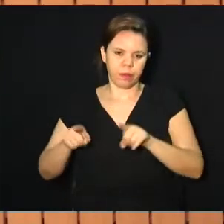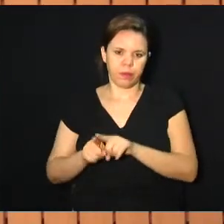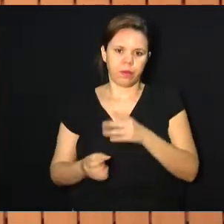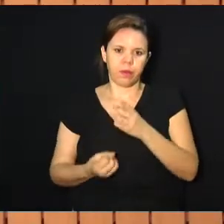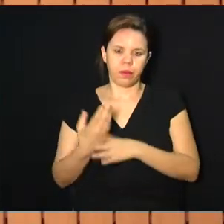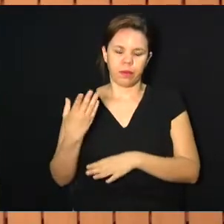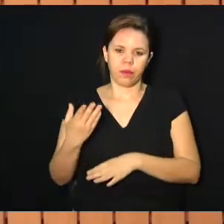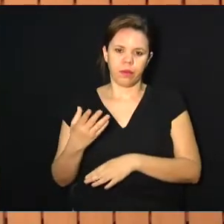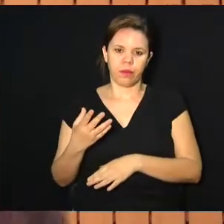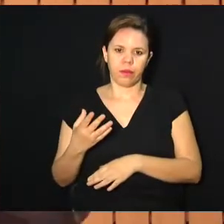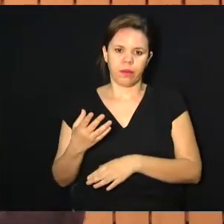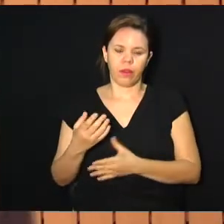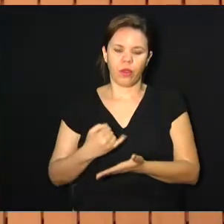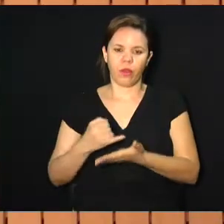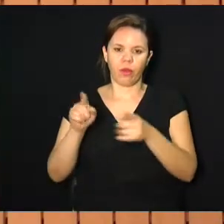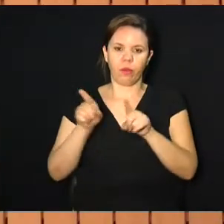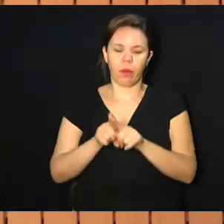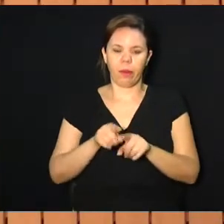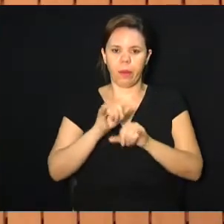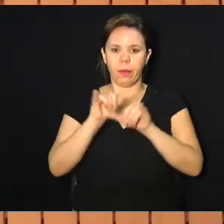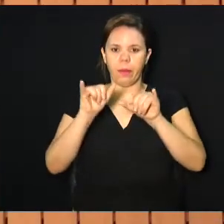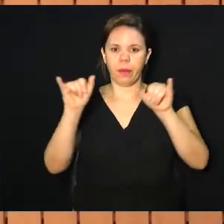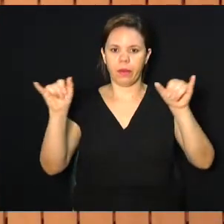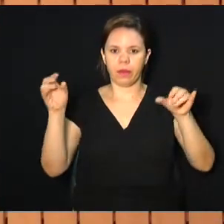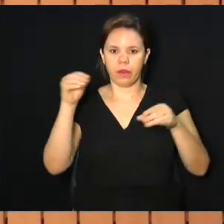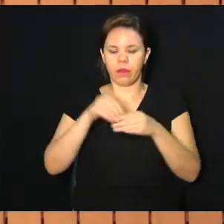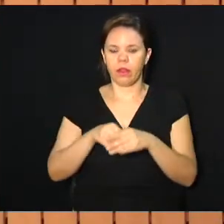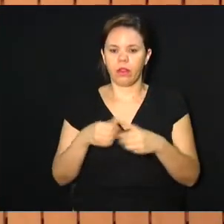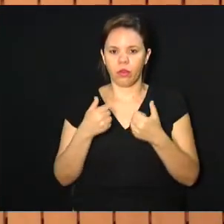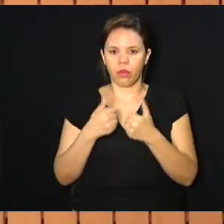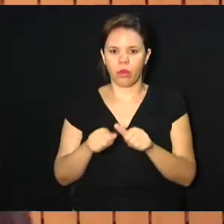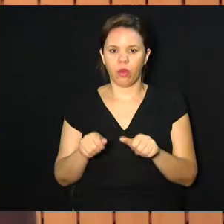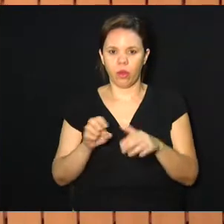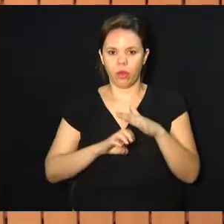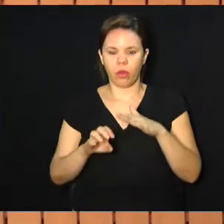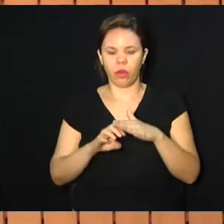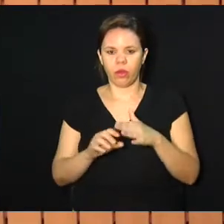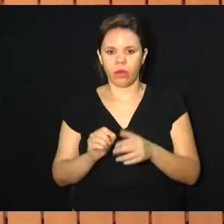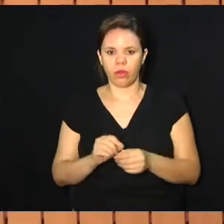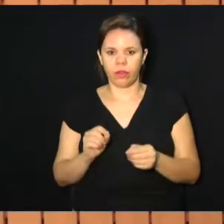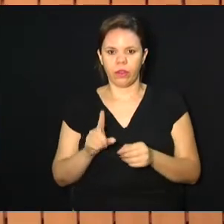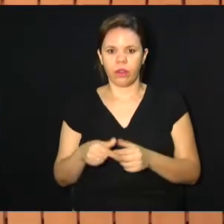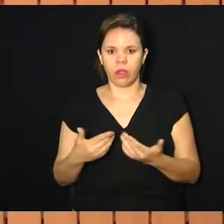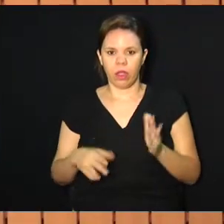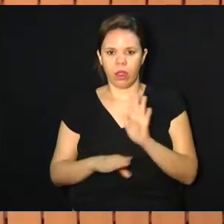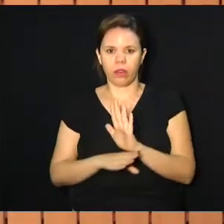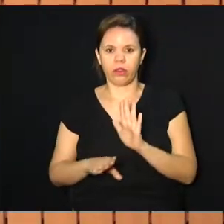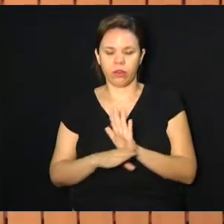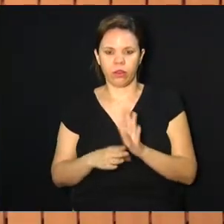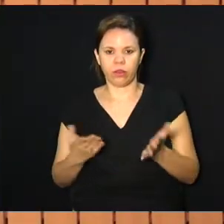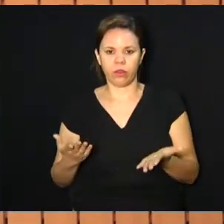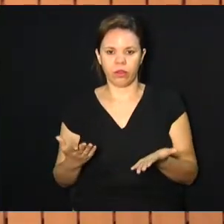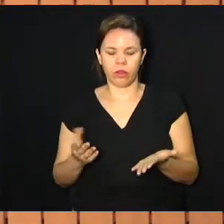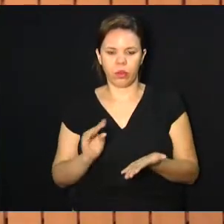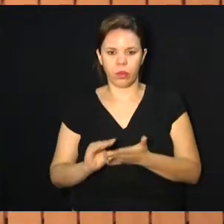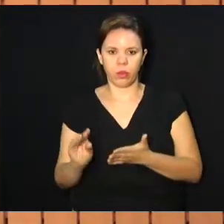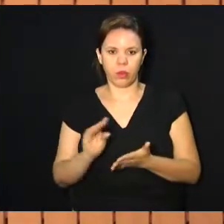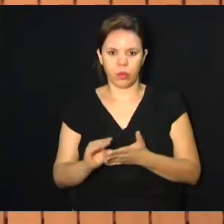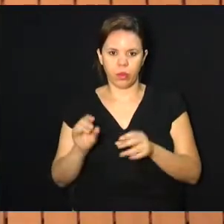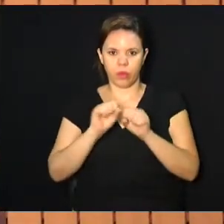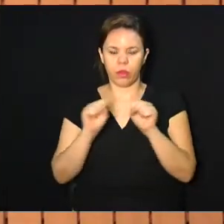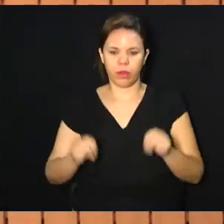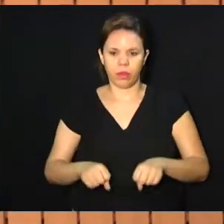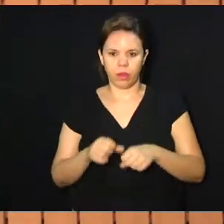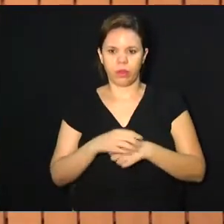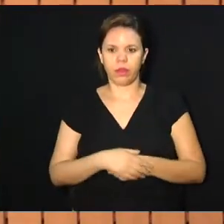uma taxa que as empresas vão pagar para fazer propaganda nos ônibus municipais, nas empresas municipais, e com isso ajudar a custear o